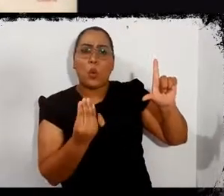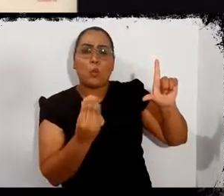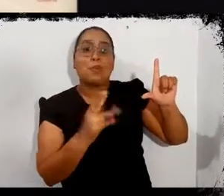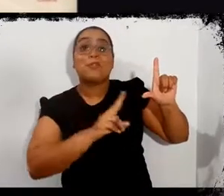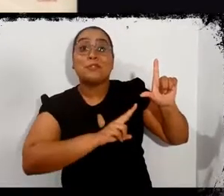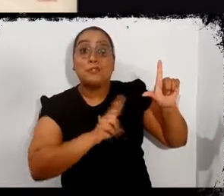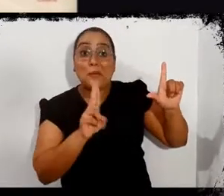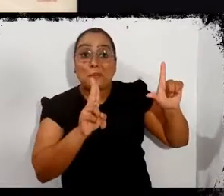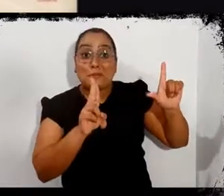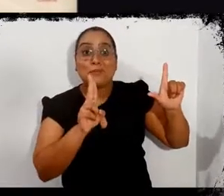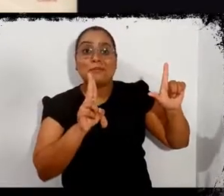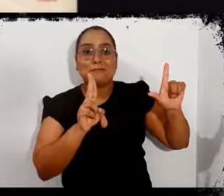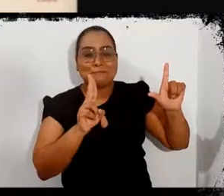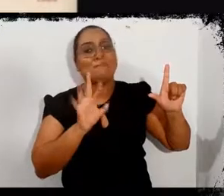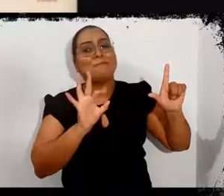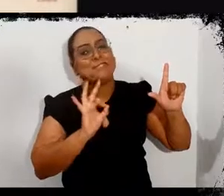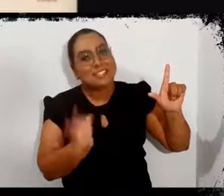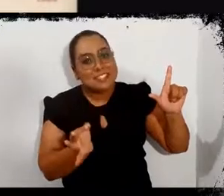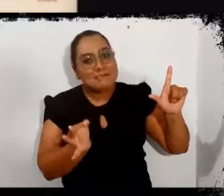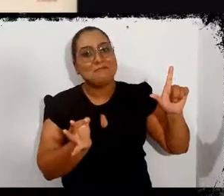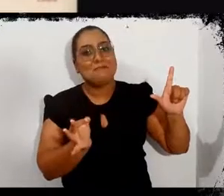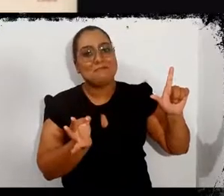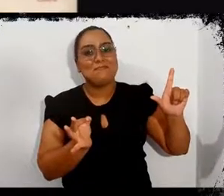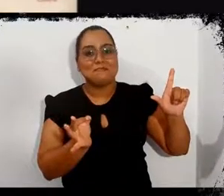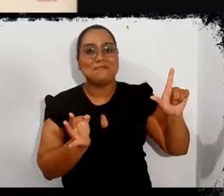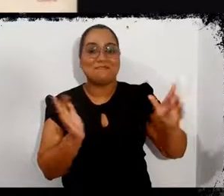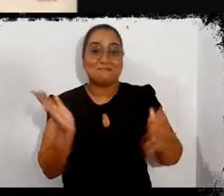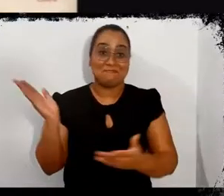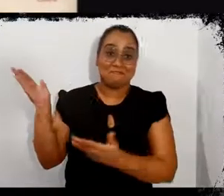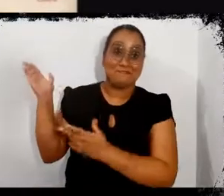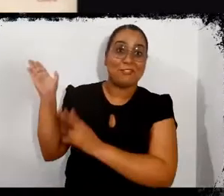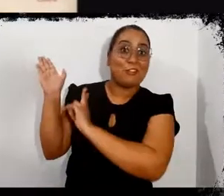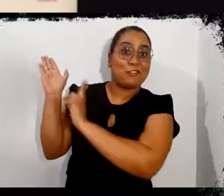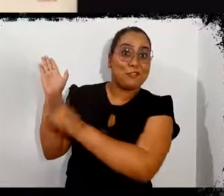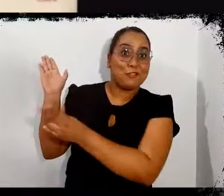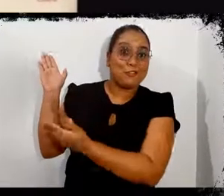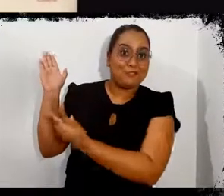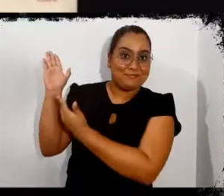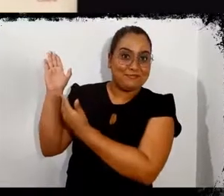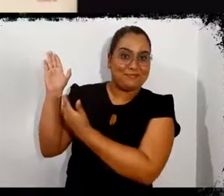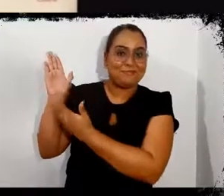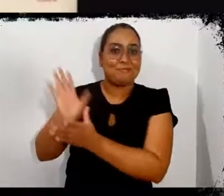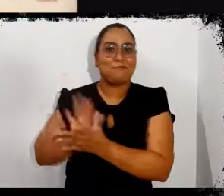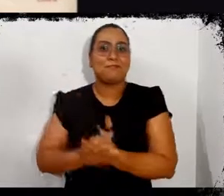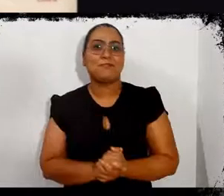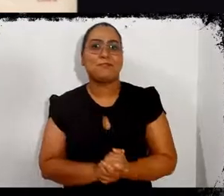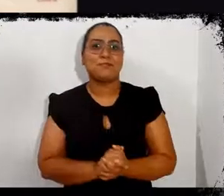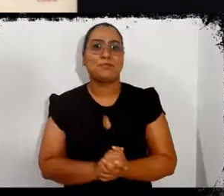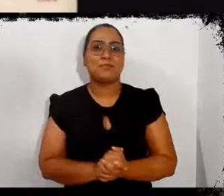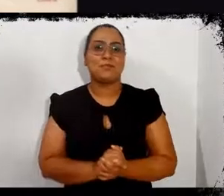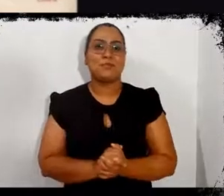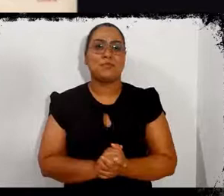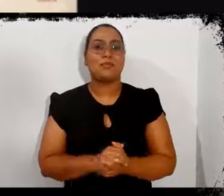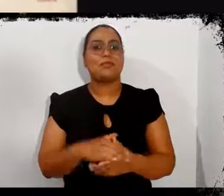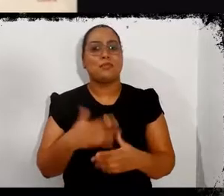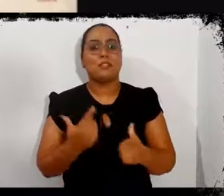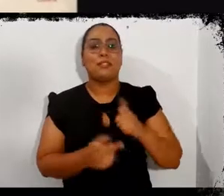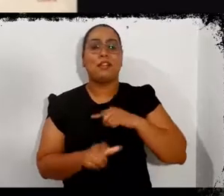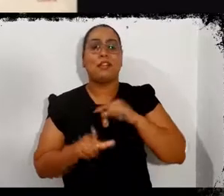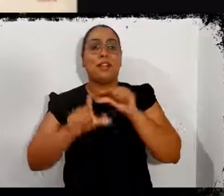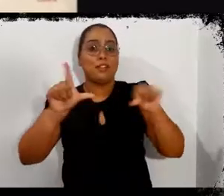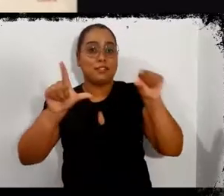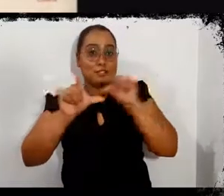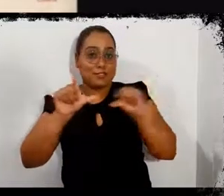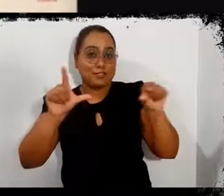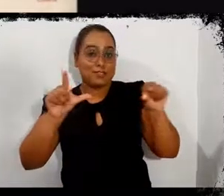o xiste, que é a piada, não é? O xiste, o ditado, o caso e o